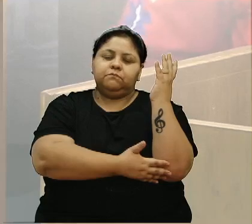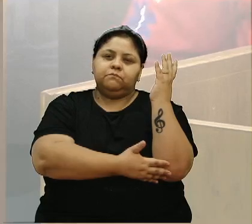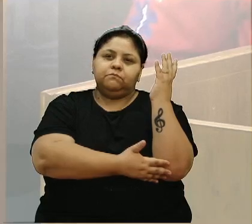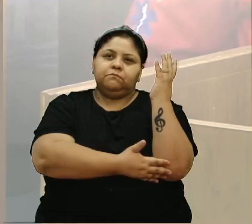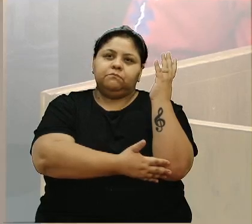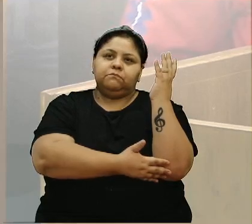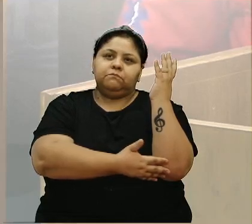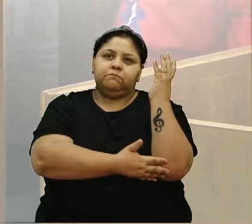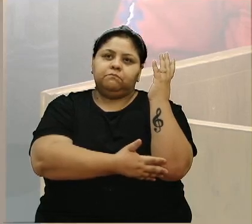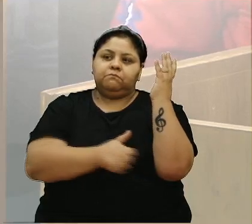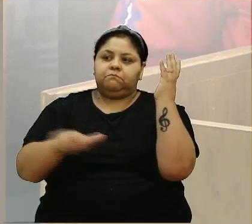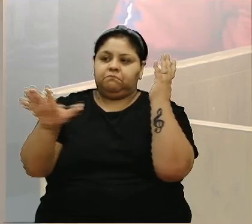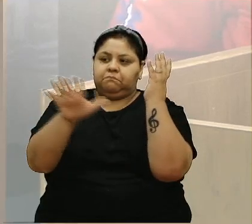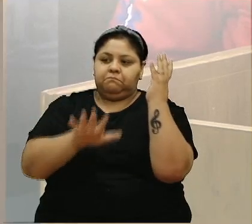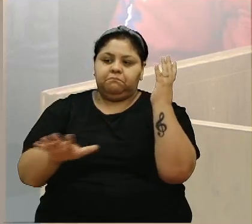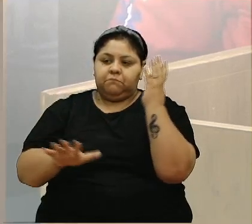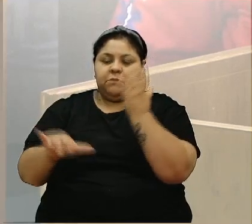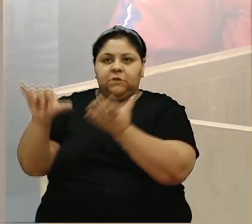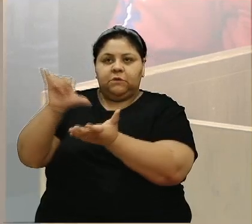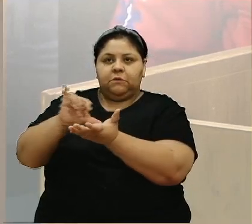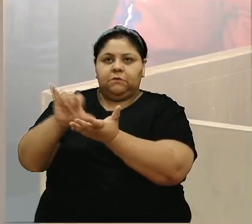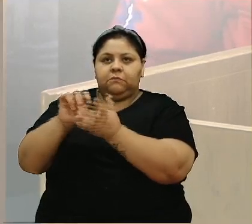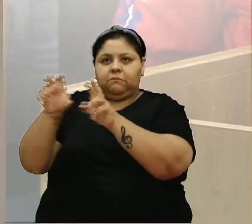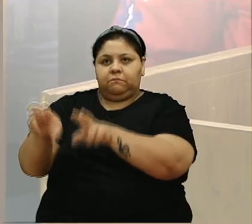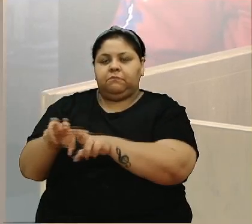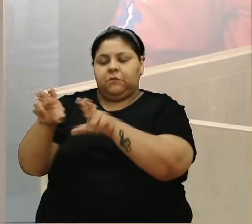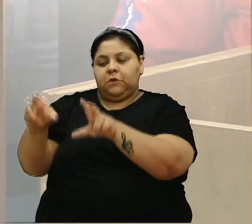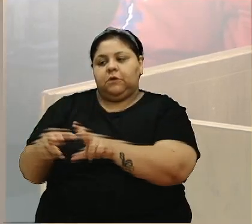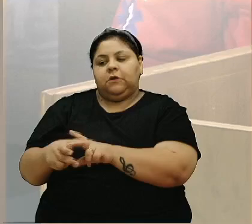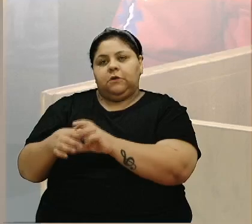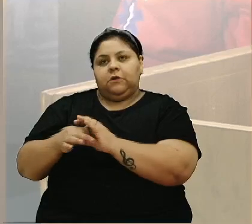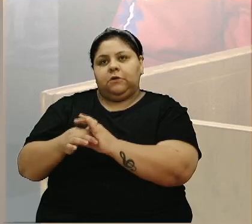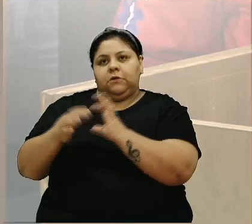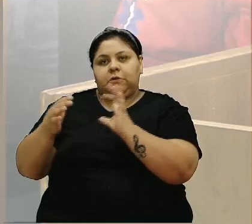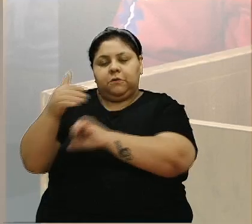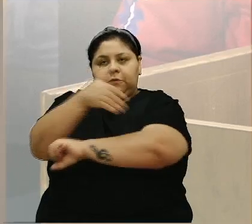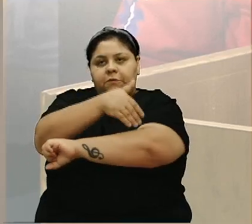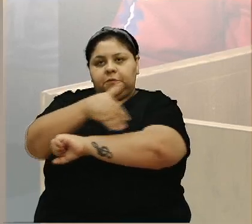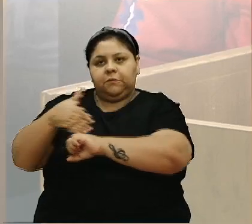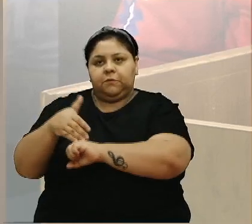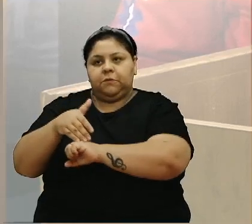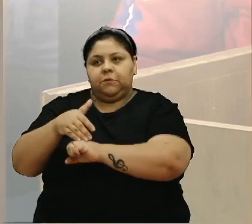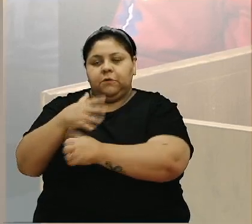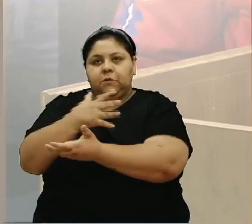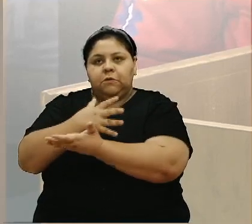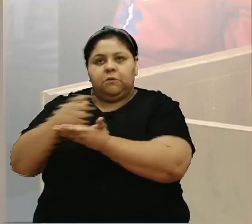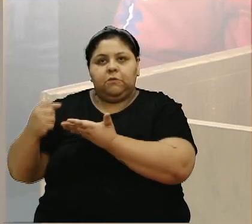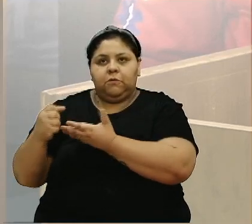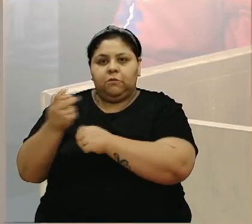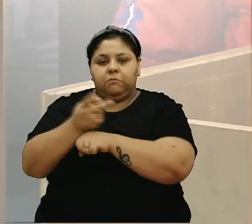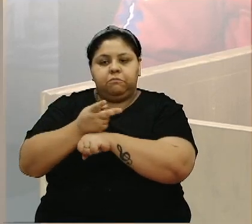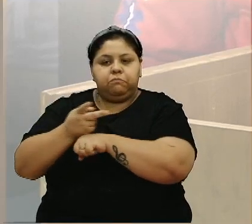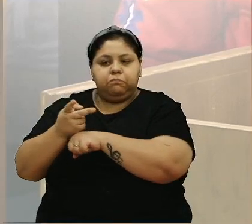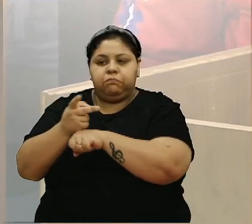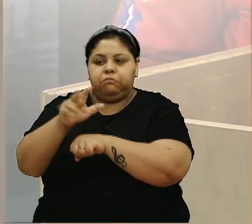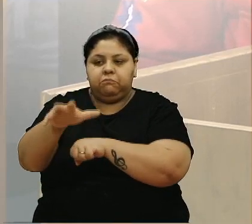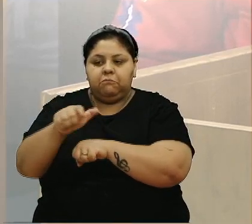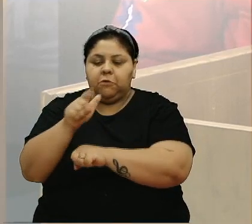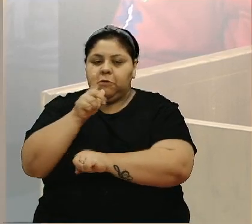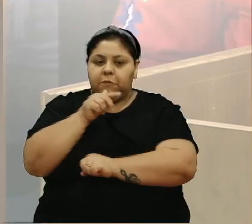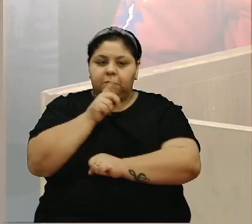em áreas urbanas e rurais, desobstruções de rodovias, salvamento, busca e resgate em